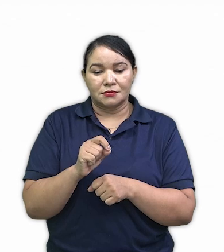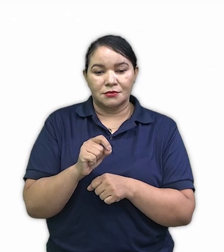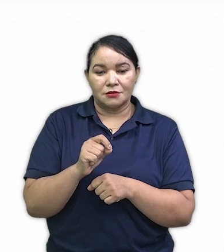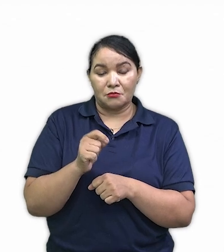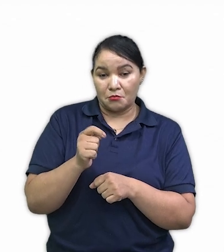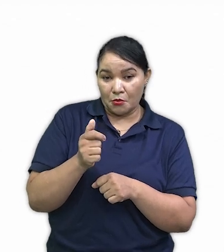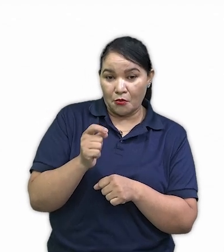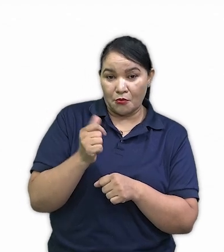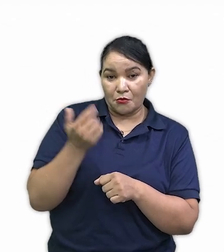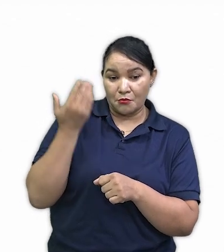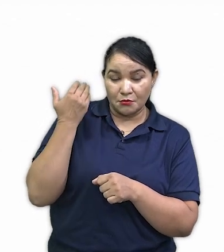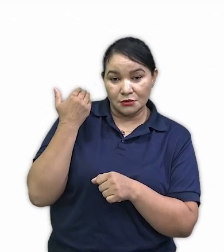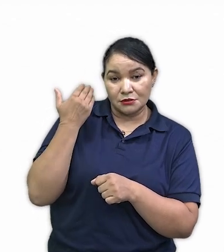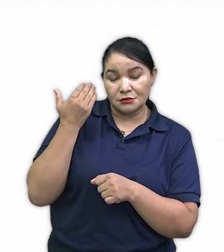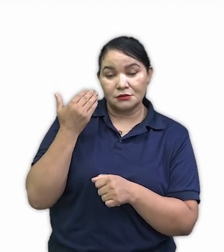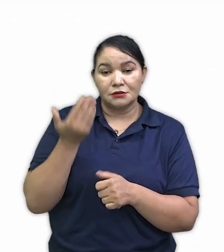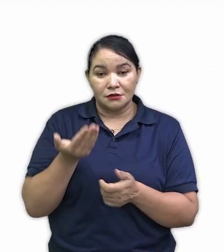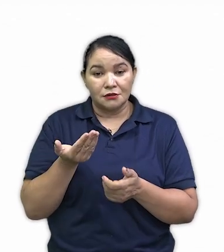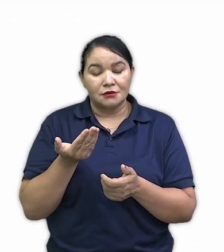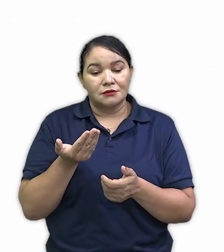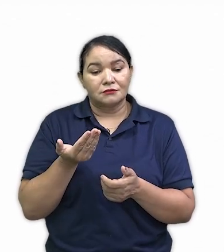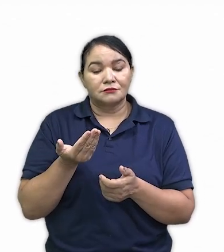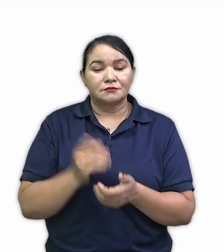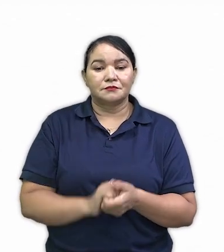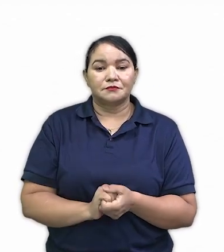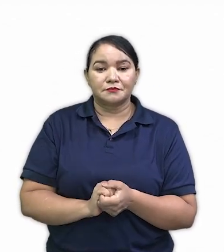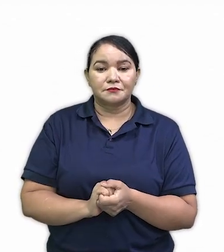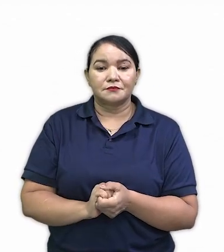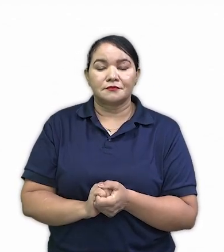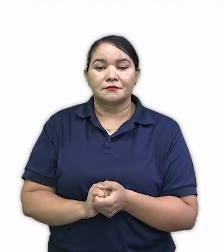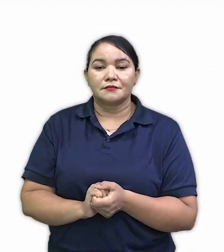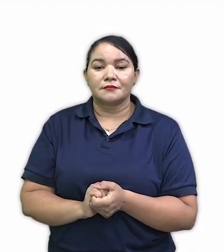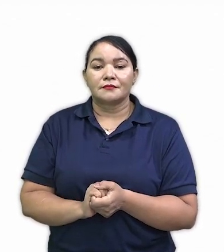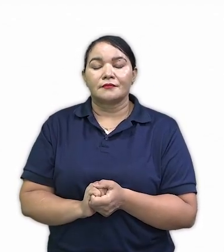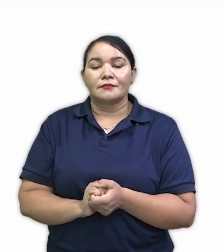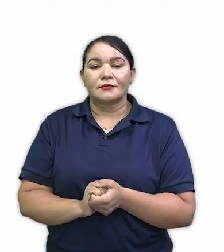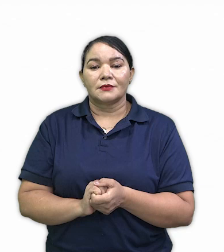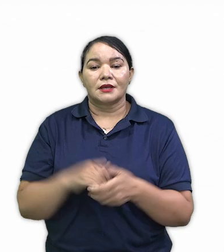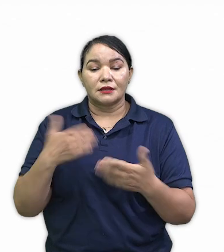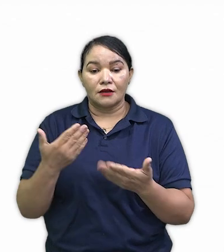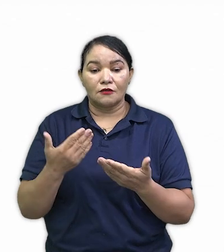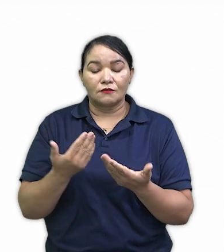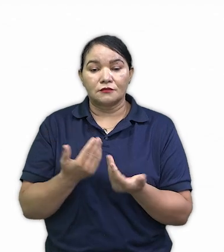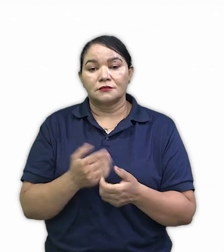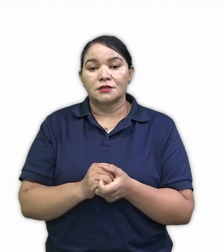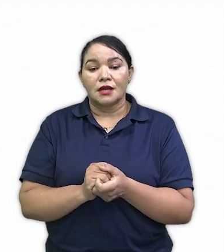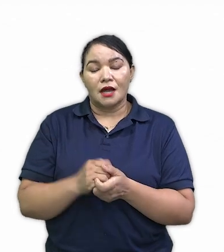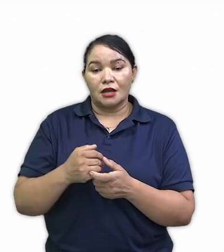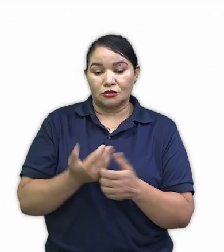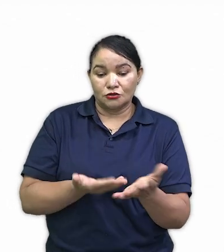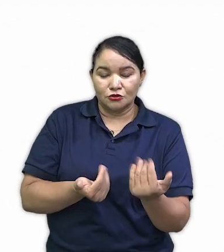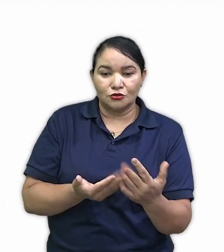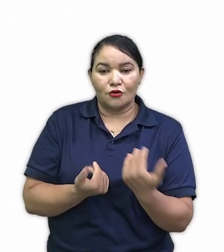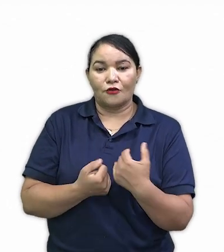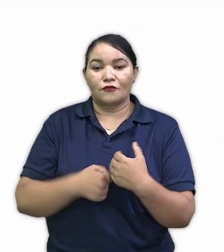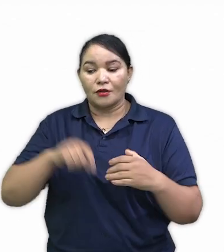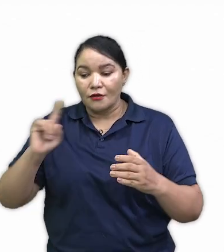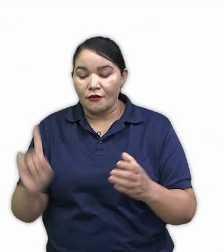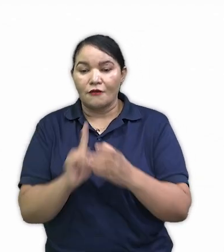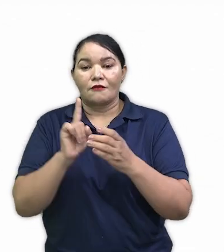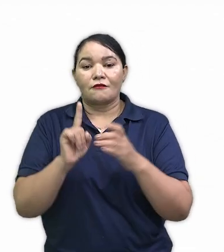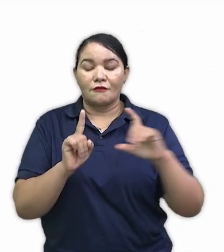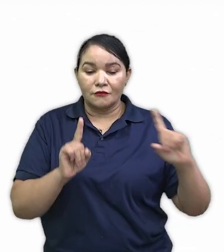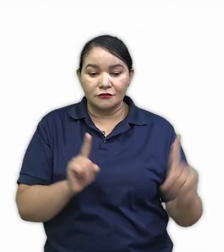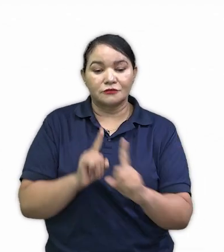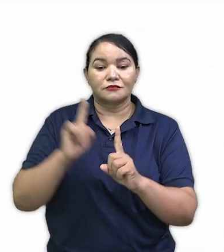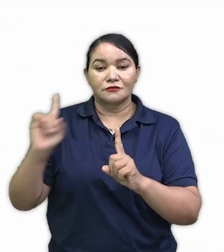hein? Não está muito longe não. Pouco tempo, né? Até lá o jovem se engajava, até lá o